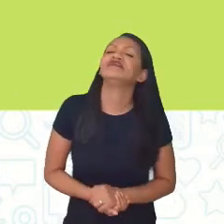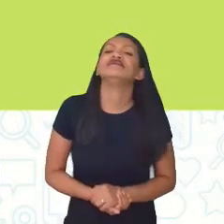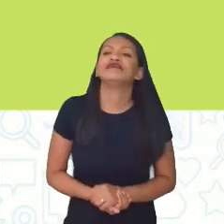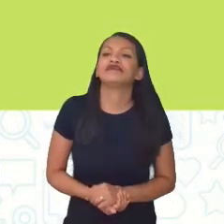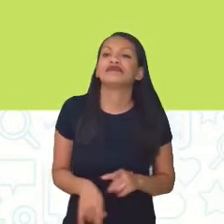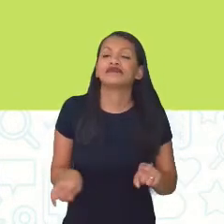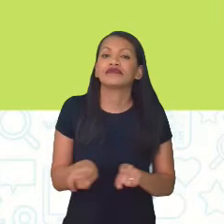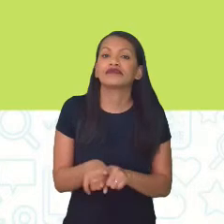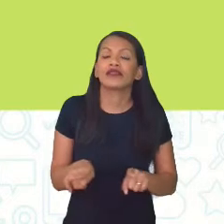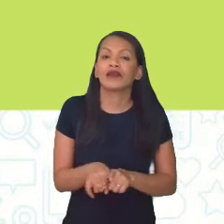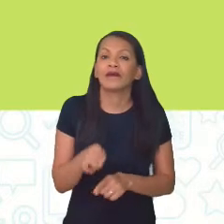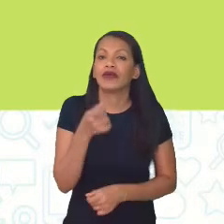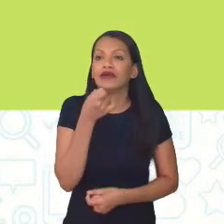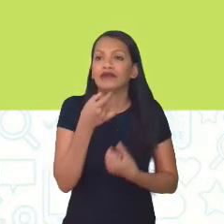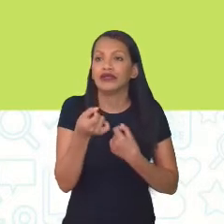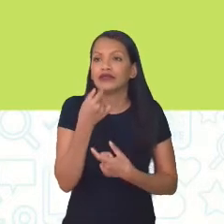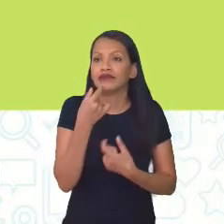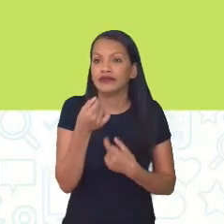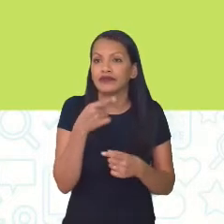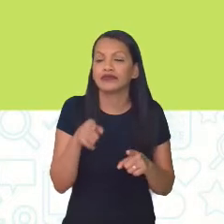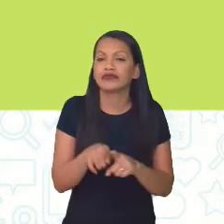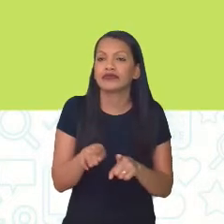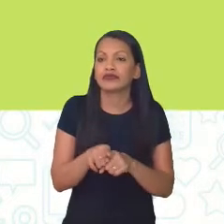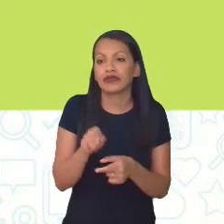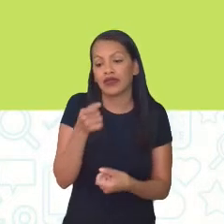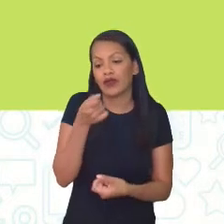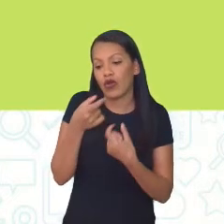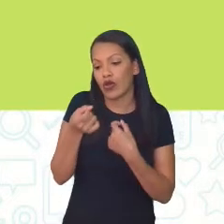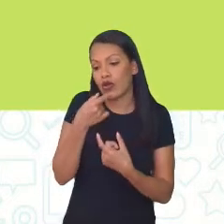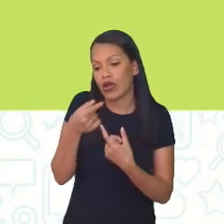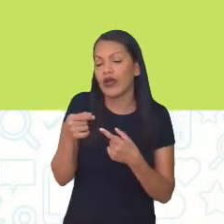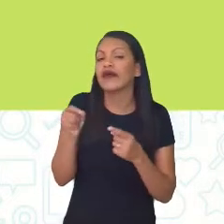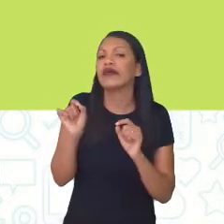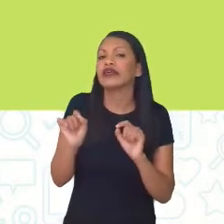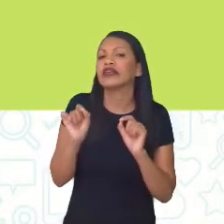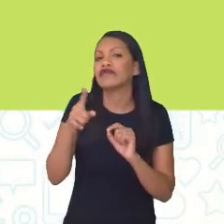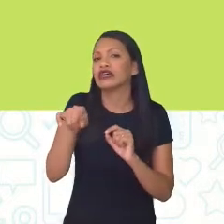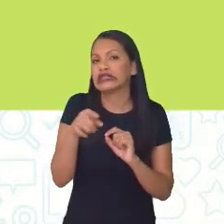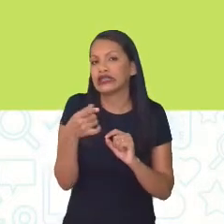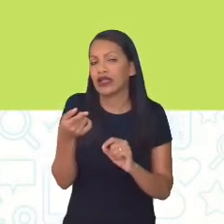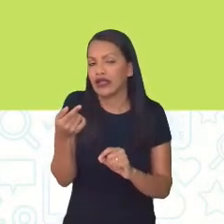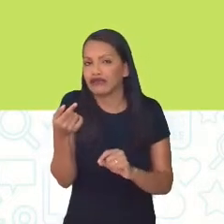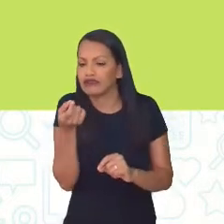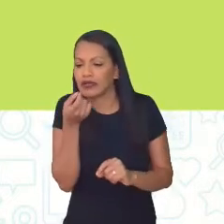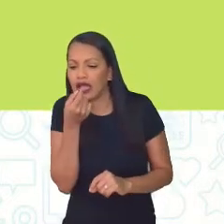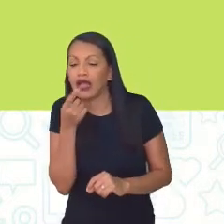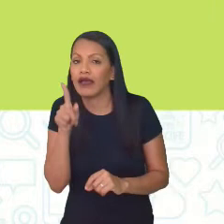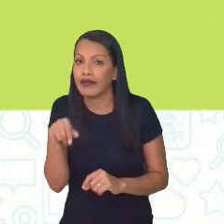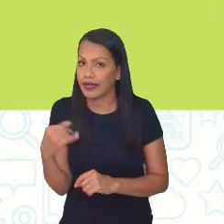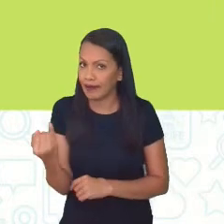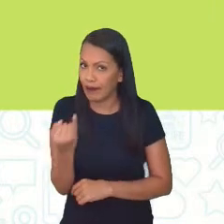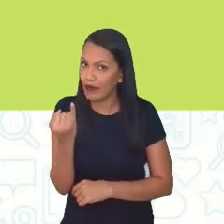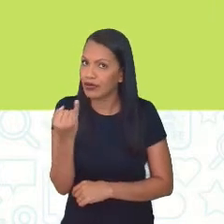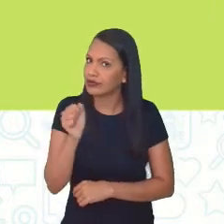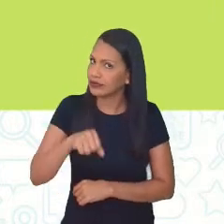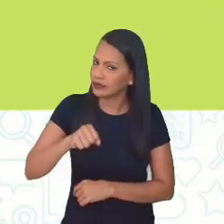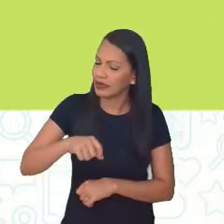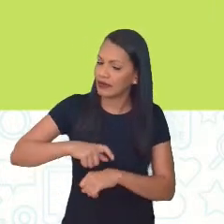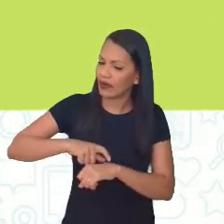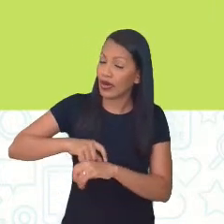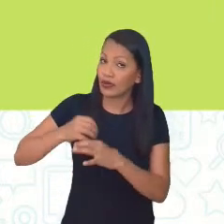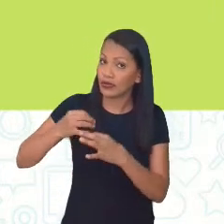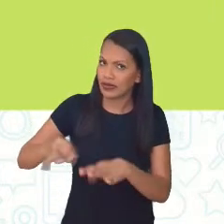os contraceptivos hormonais, nós temos a pílula, não é? Que é aquela que você toma e é importante tomar no